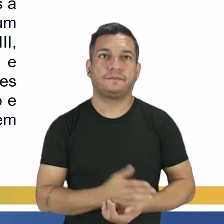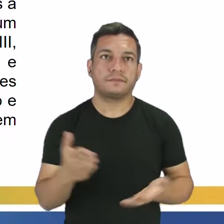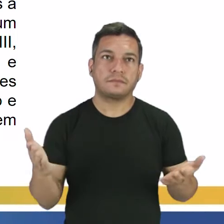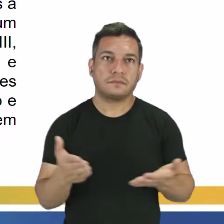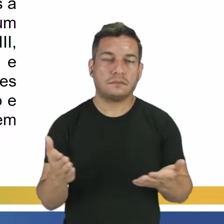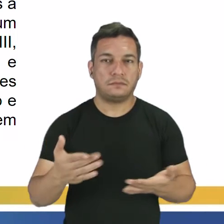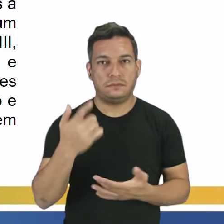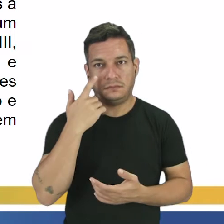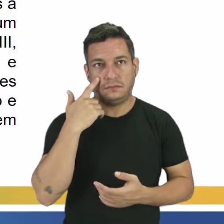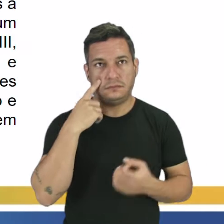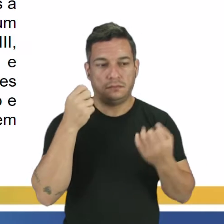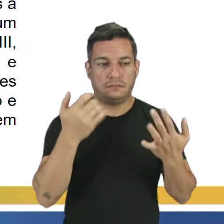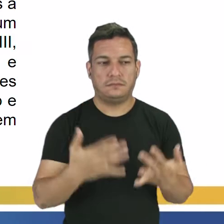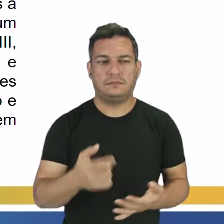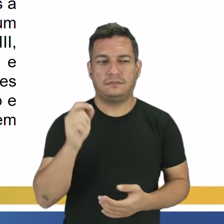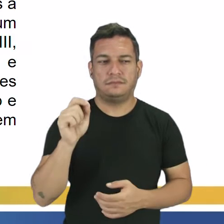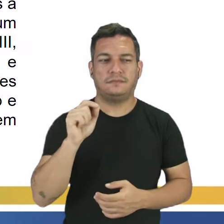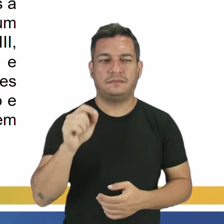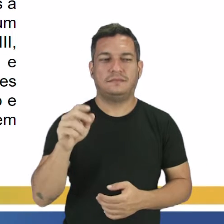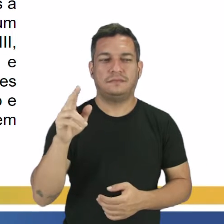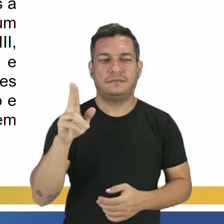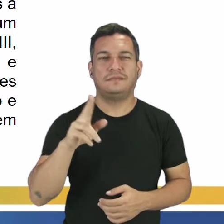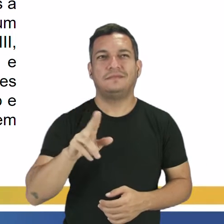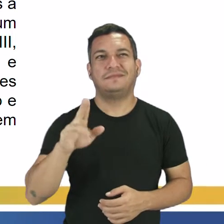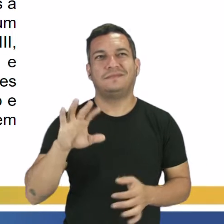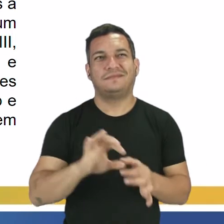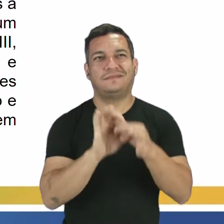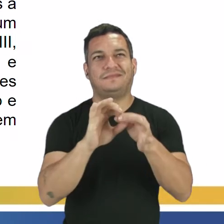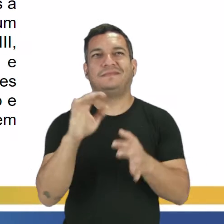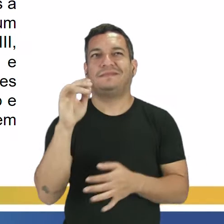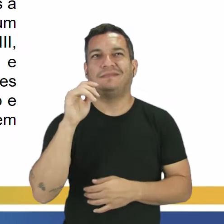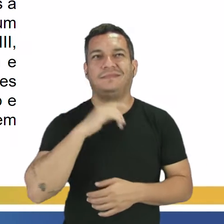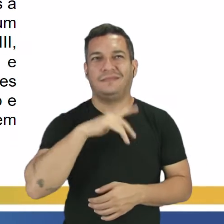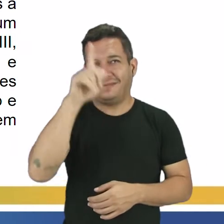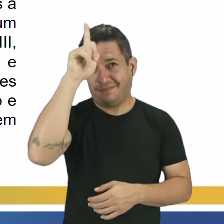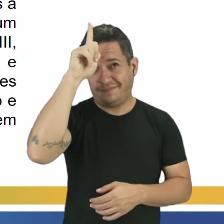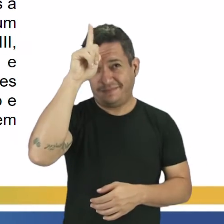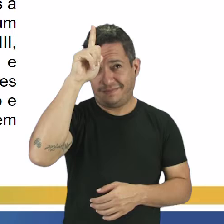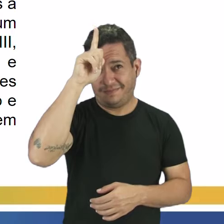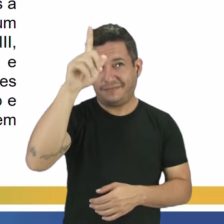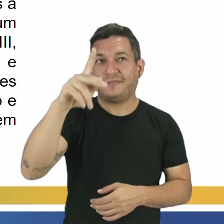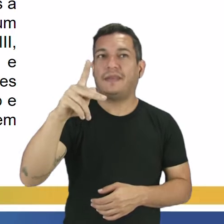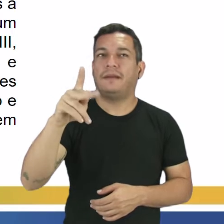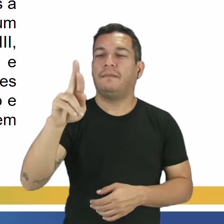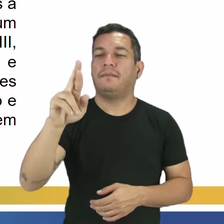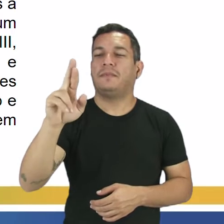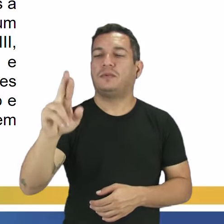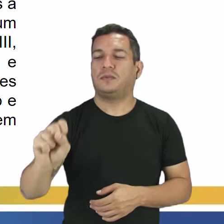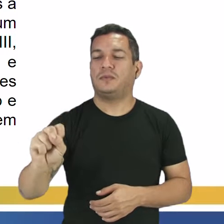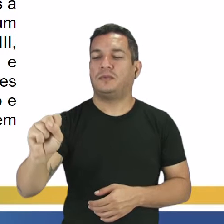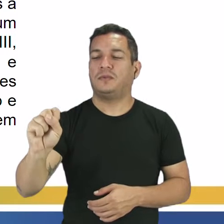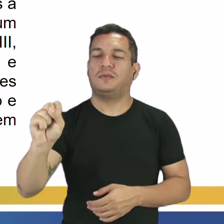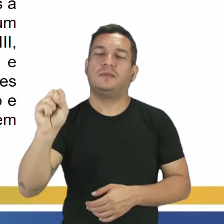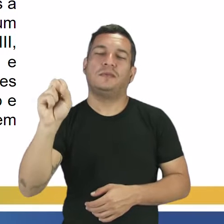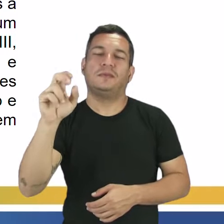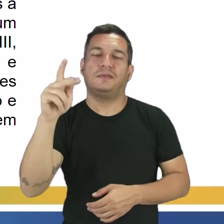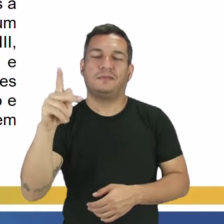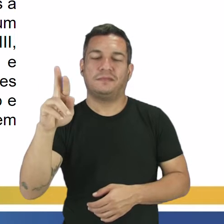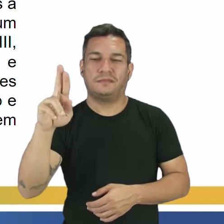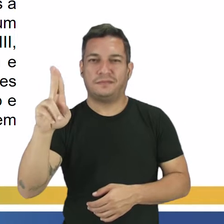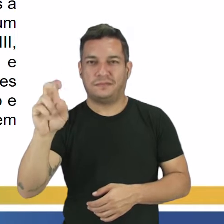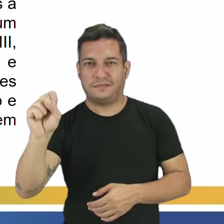Agora nós iremos falar da unificação alemã. A Prússia, interessada no desenvolvimento